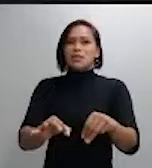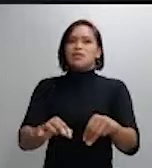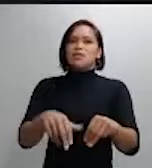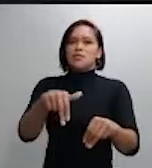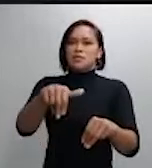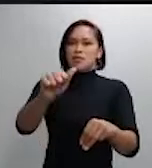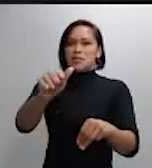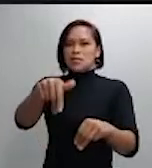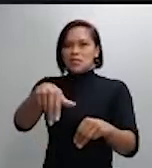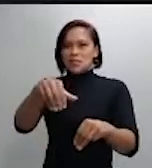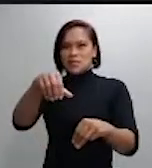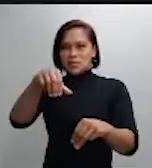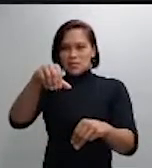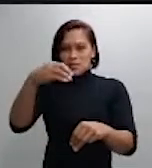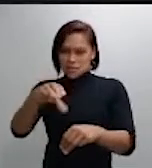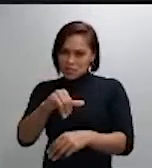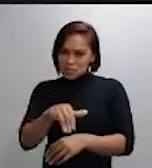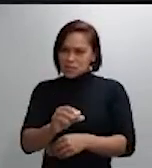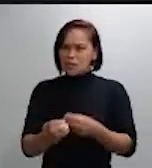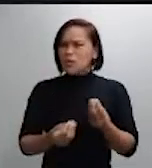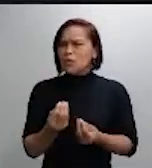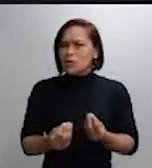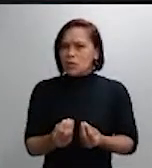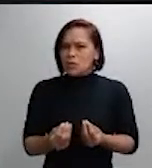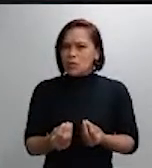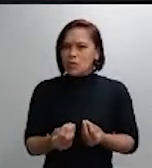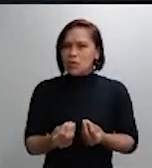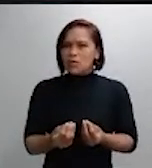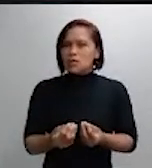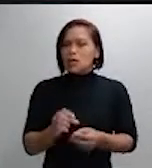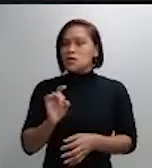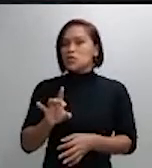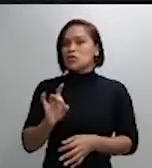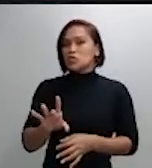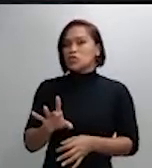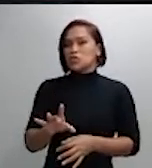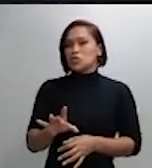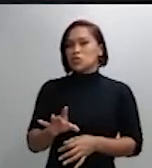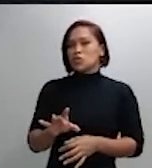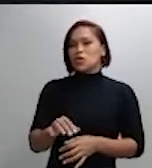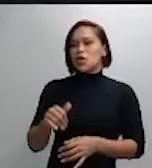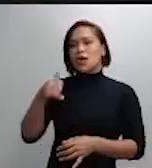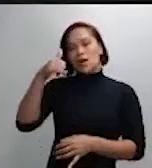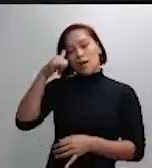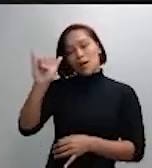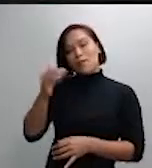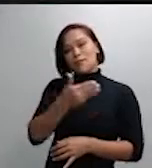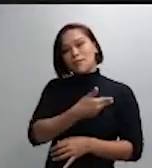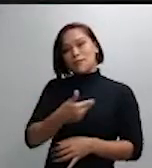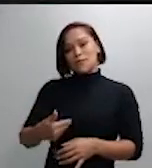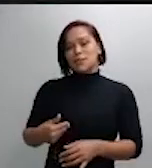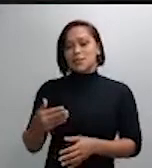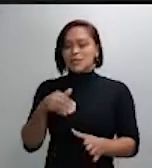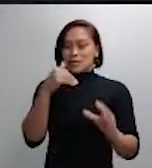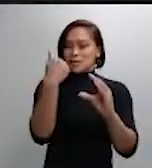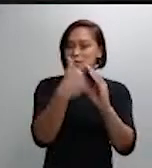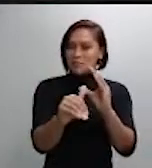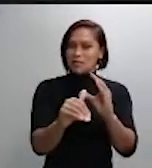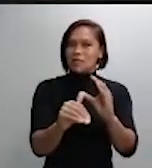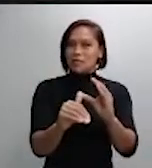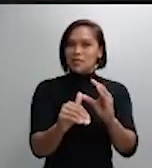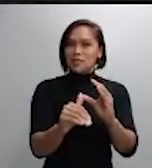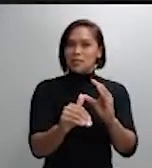Andrighi, quando basta que a União, basta que a Fazenda ingresse com ação de execução, os honorários